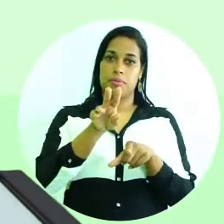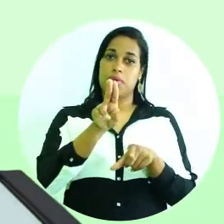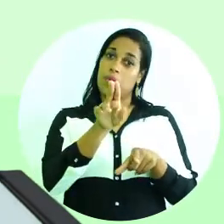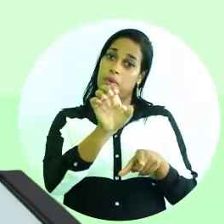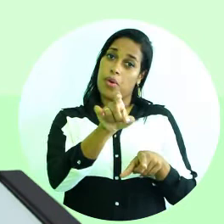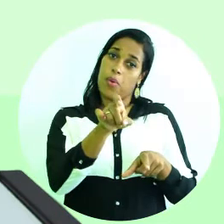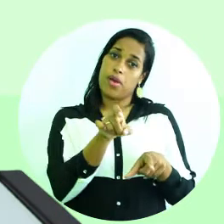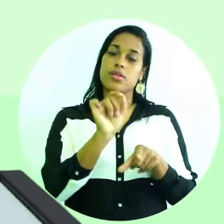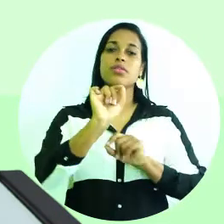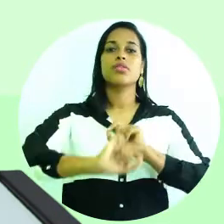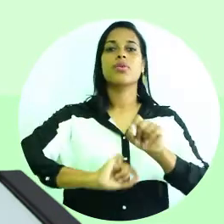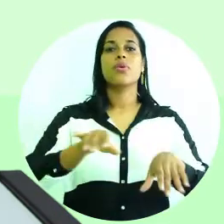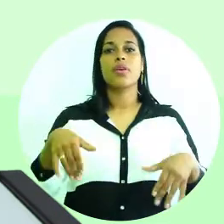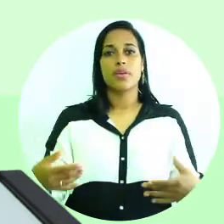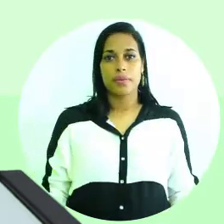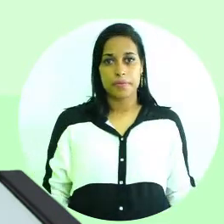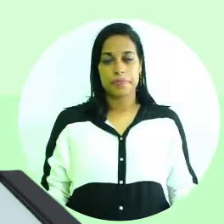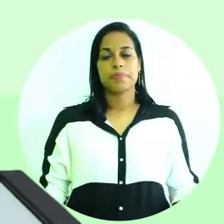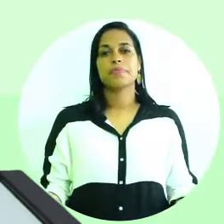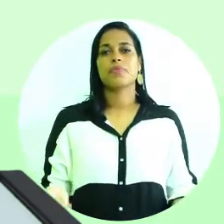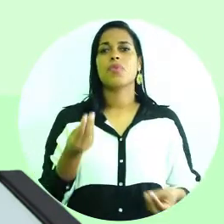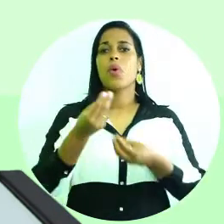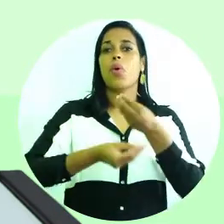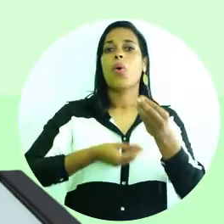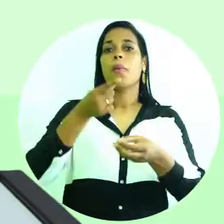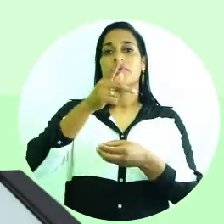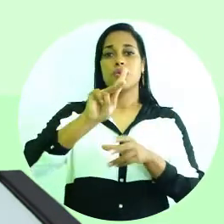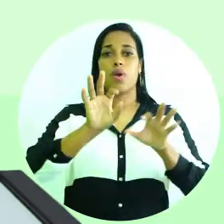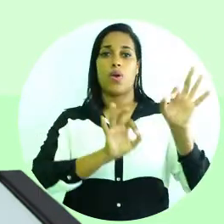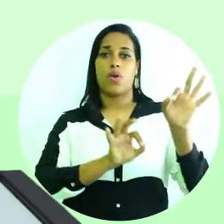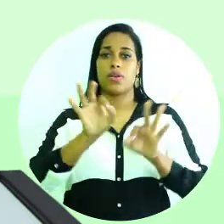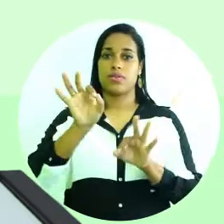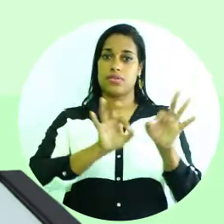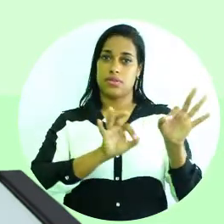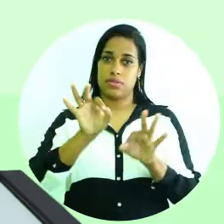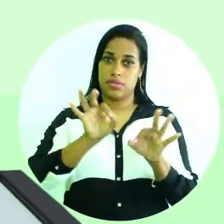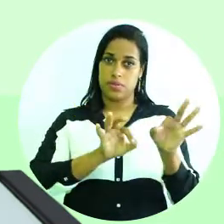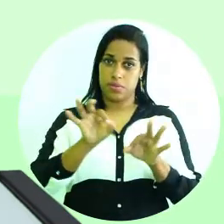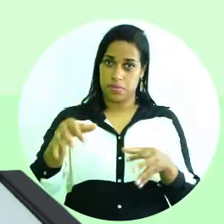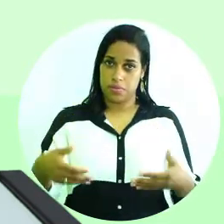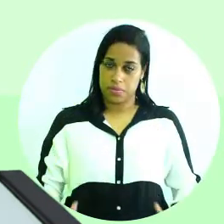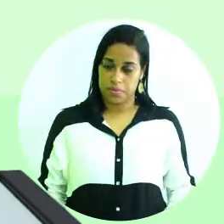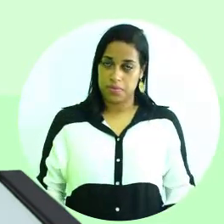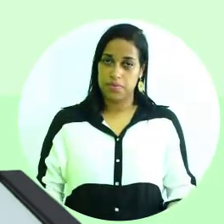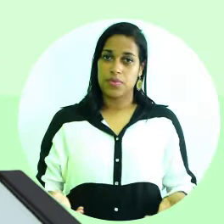UEX. O que é uma UEX? Como se dá a sua organização?